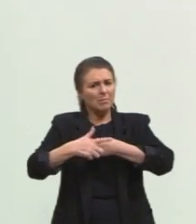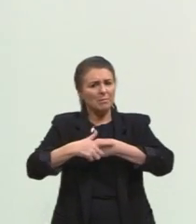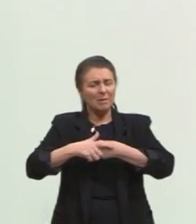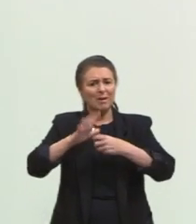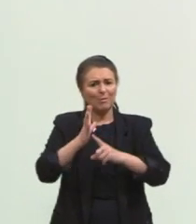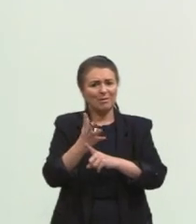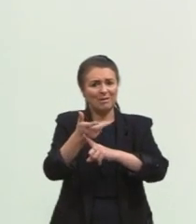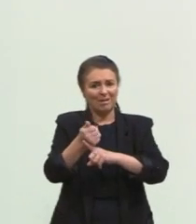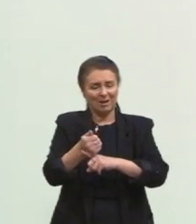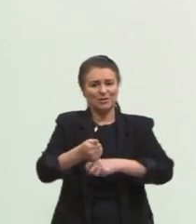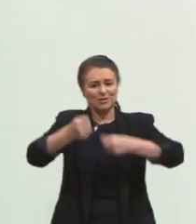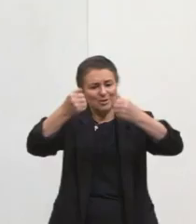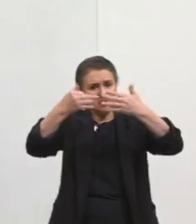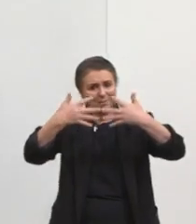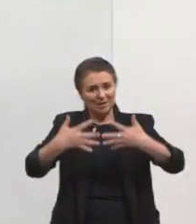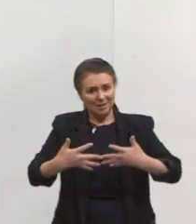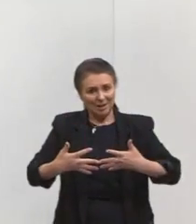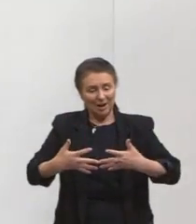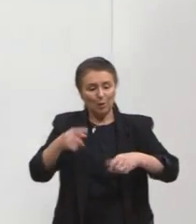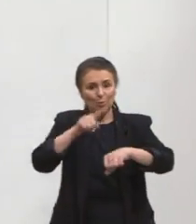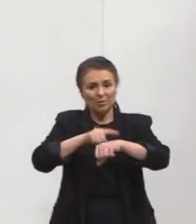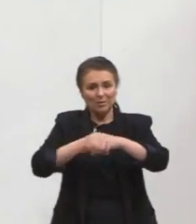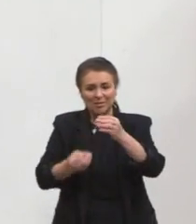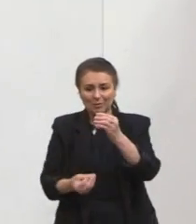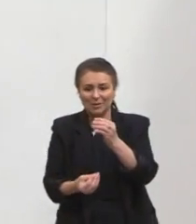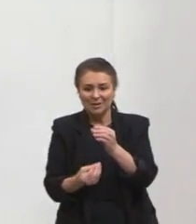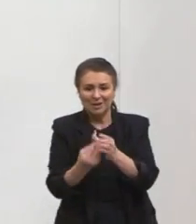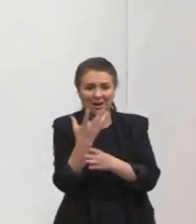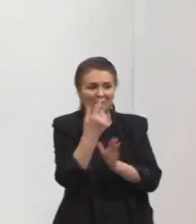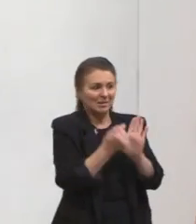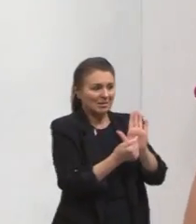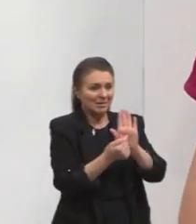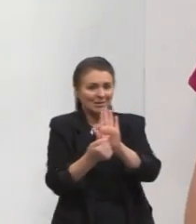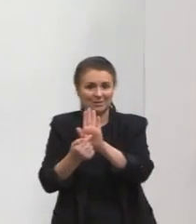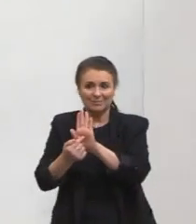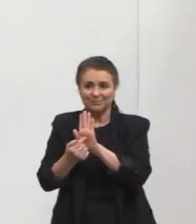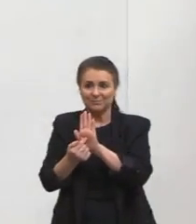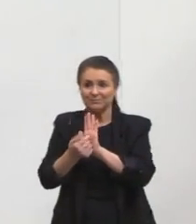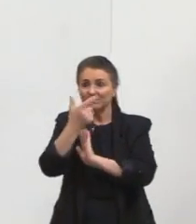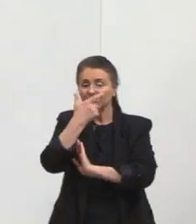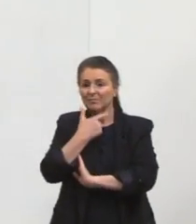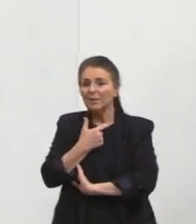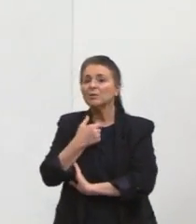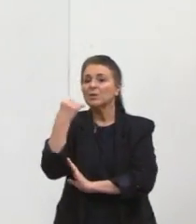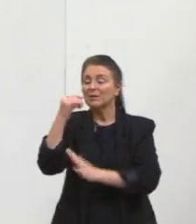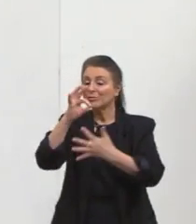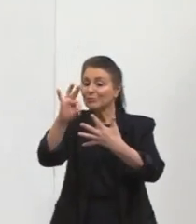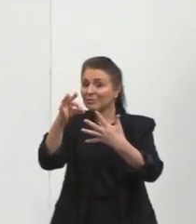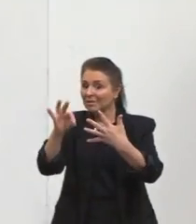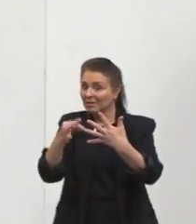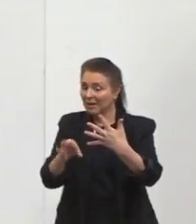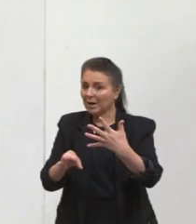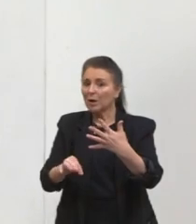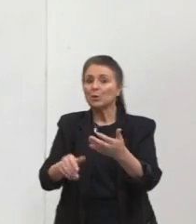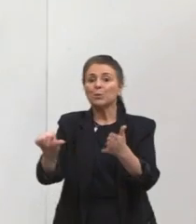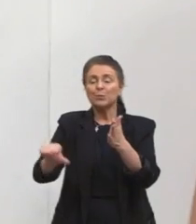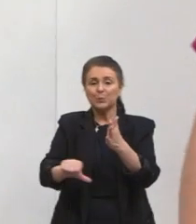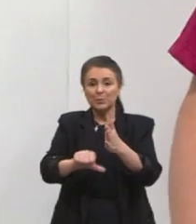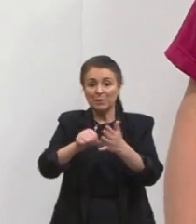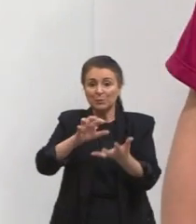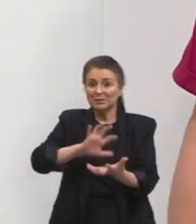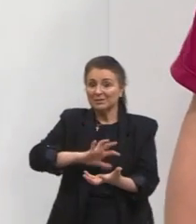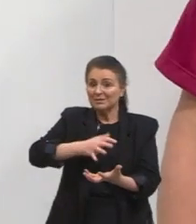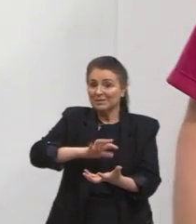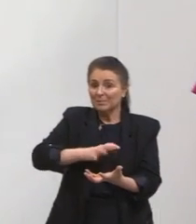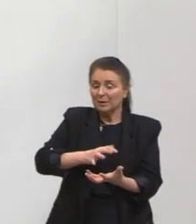criada produzida né exposta e também eu acho que vale destacar que o nosso primeiro samba enredo aqui criado